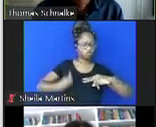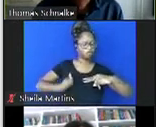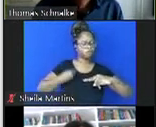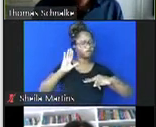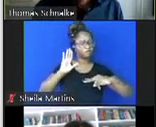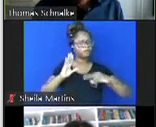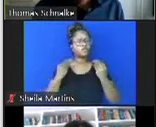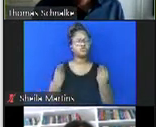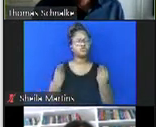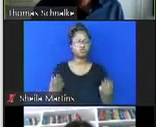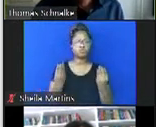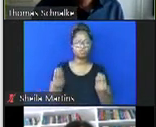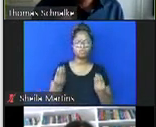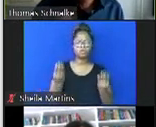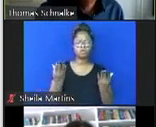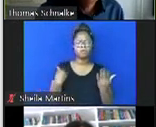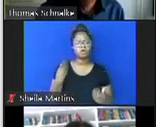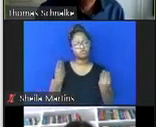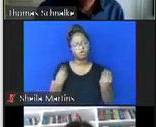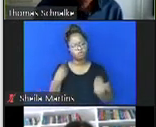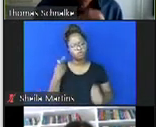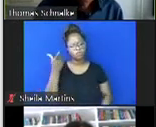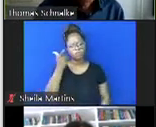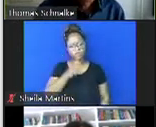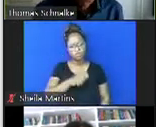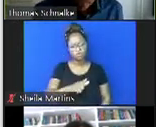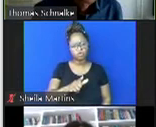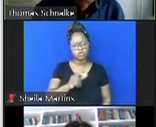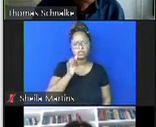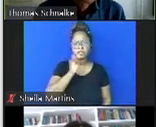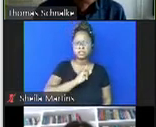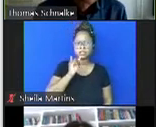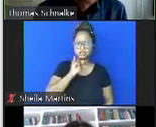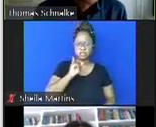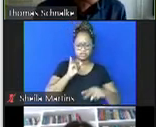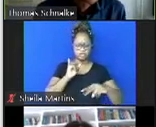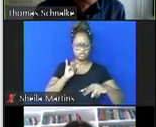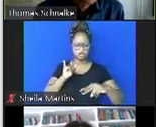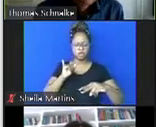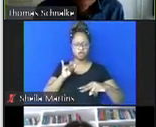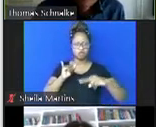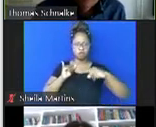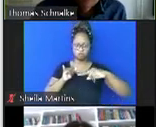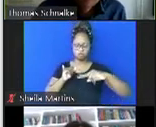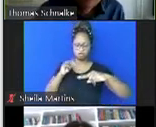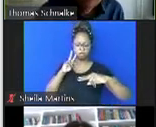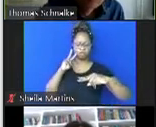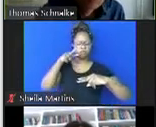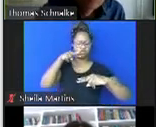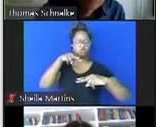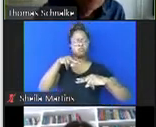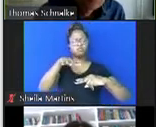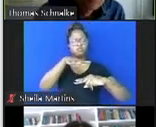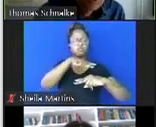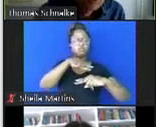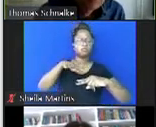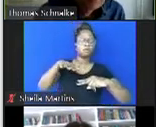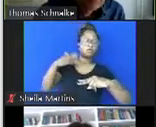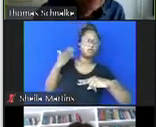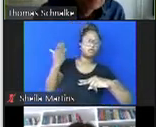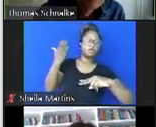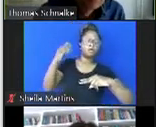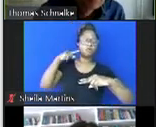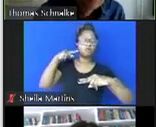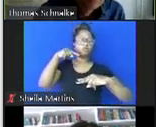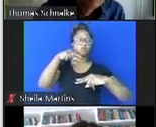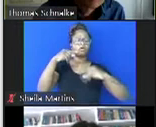a visão de quem está olhando de fora é direcionada quando nós olhamos para essa